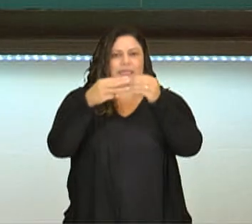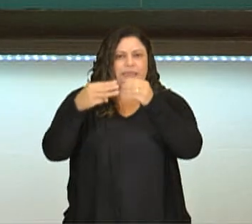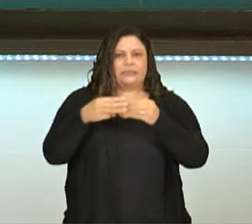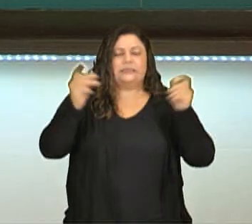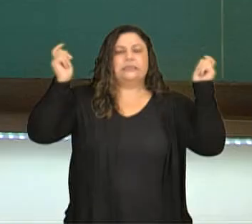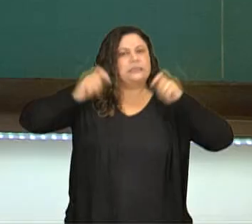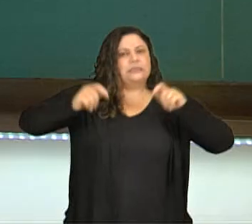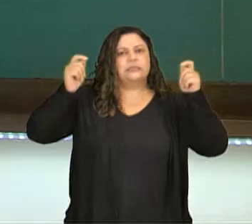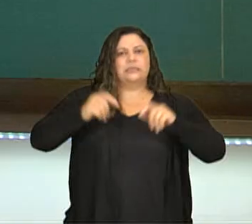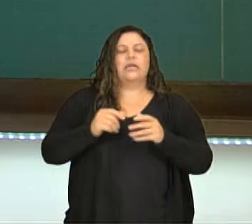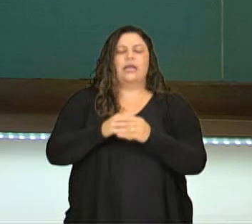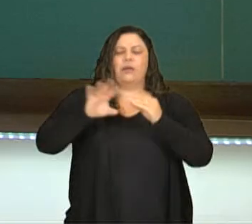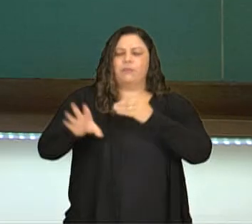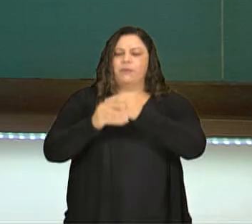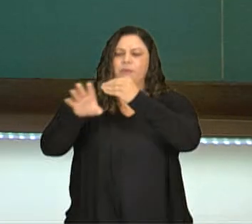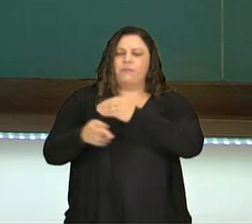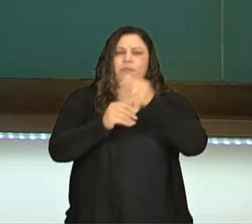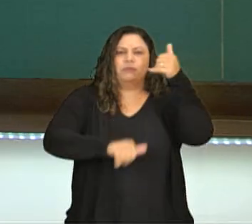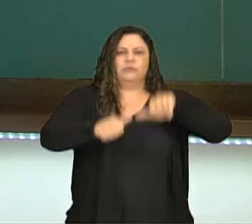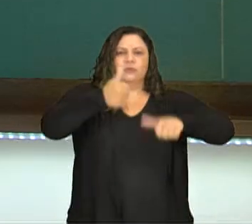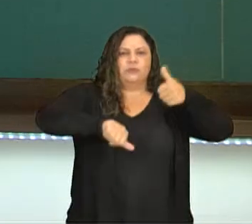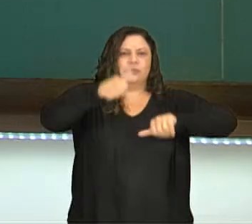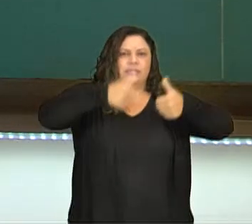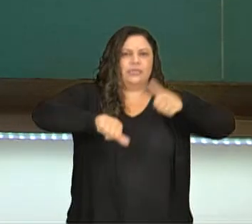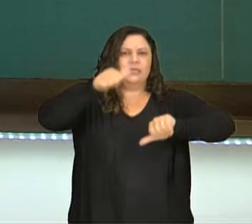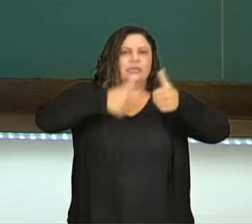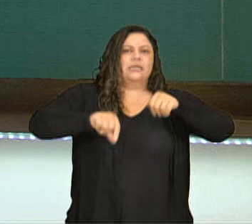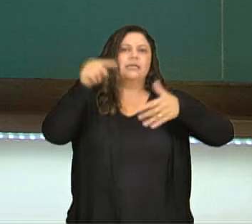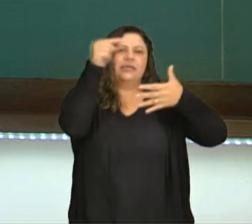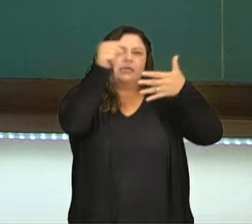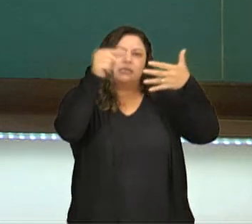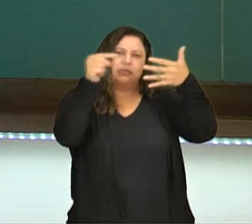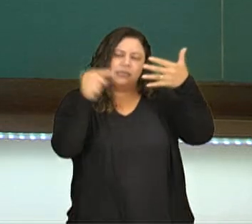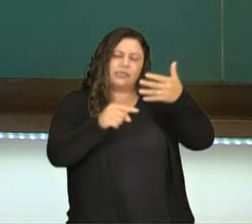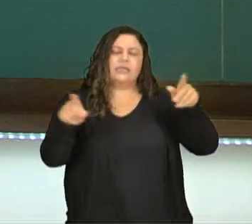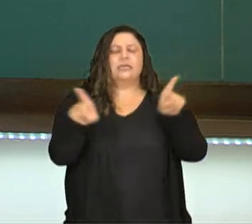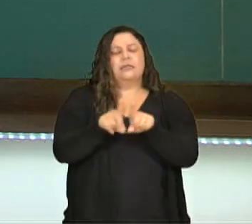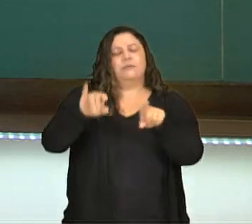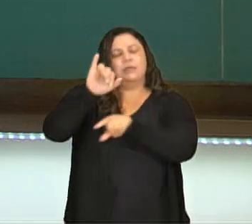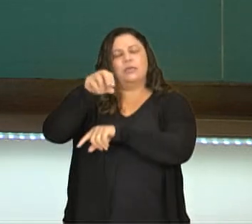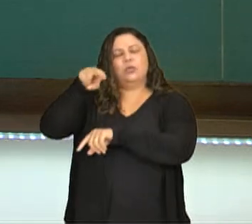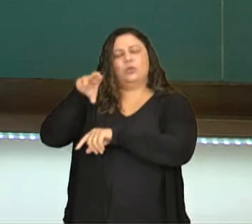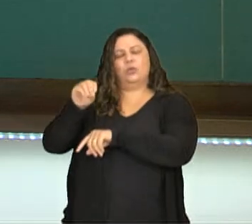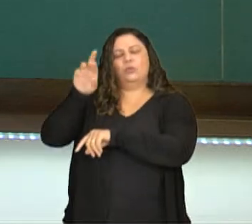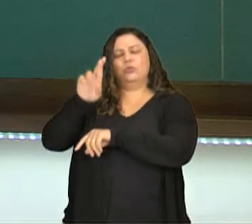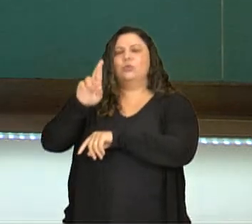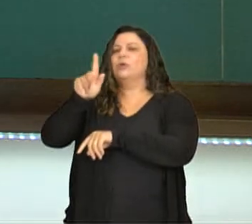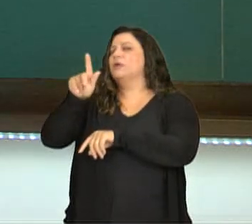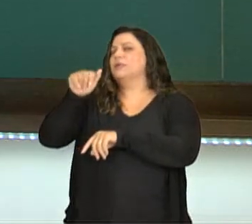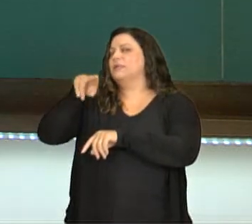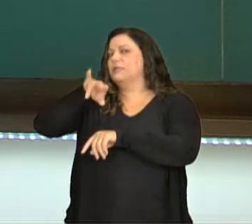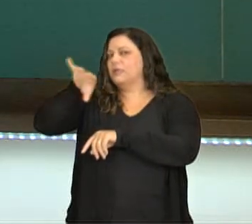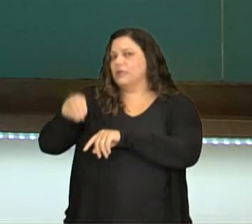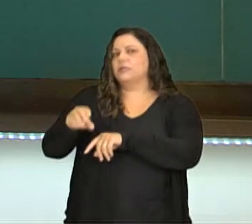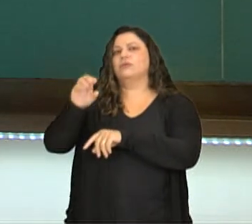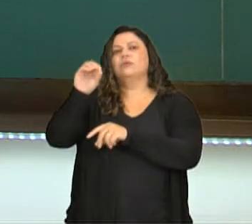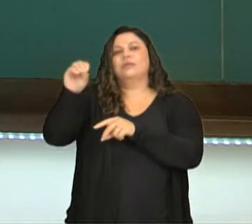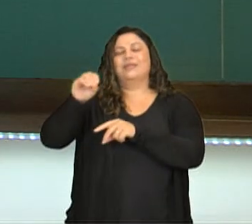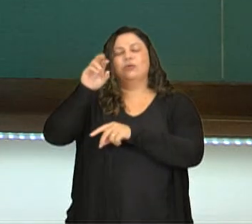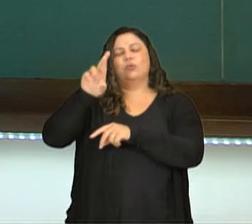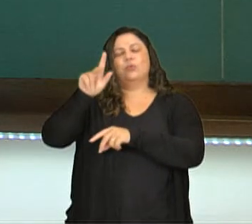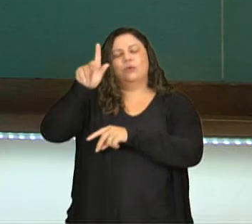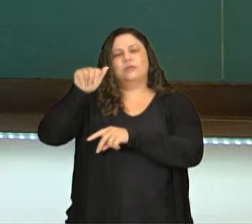uma determinada composição química de elementos que a gente vai considerar como inorgânicos e elementos que a gente vai chamar de